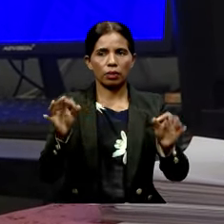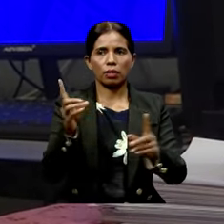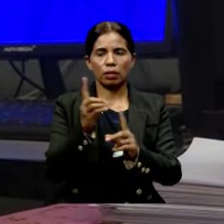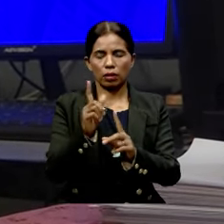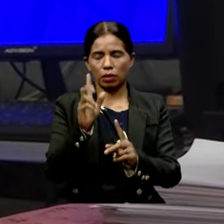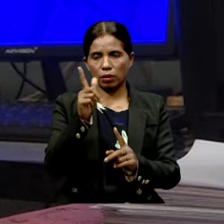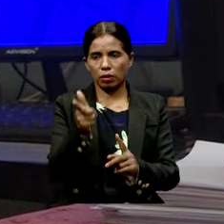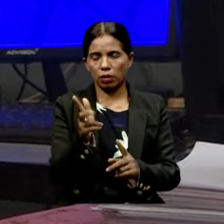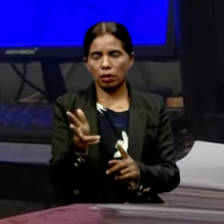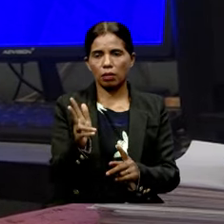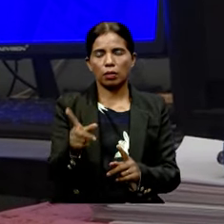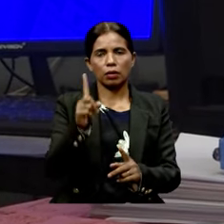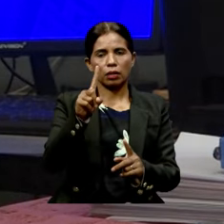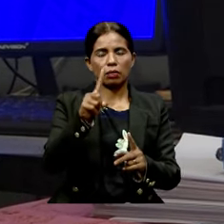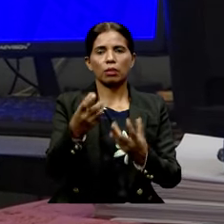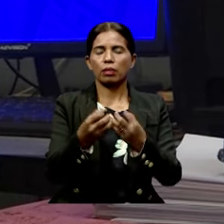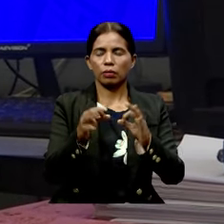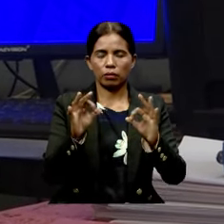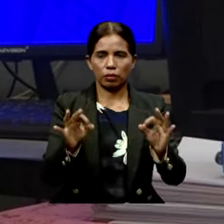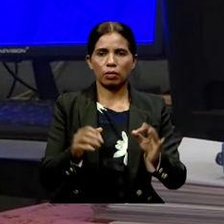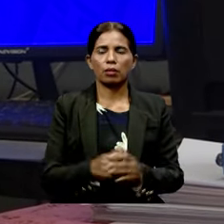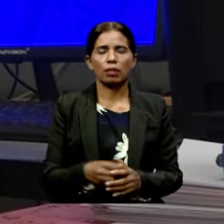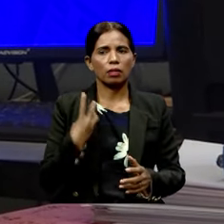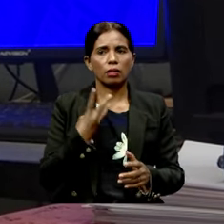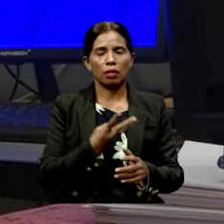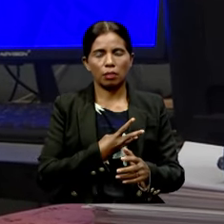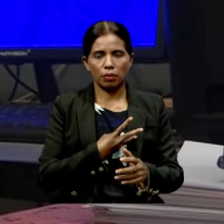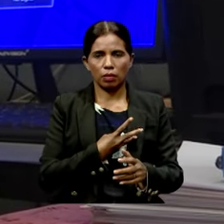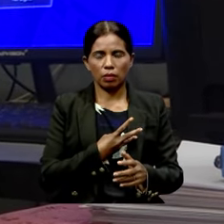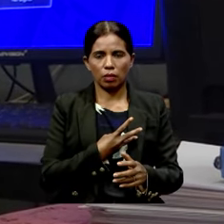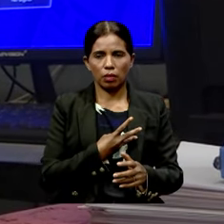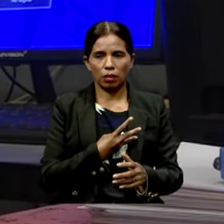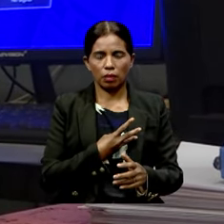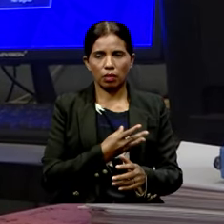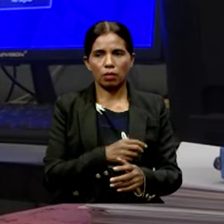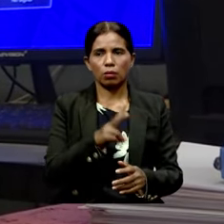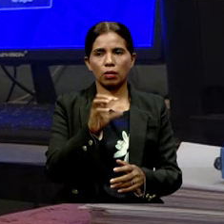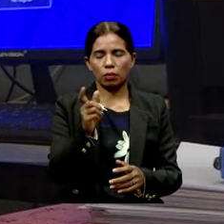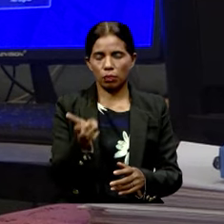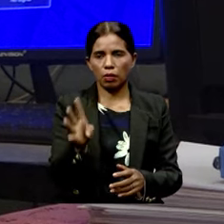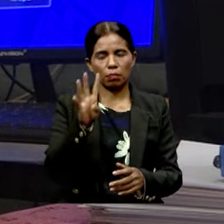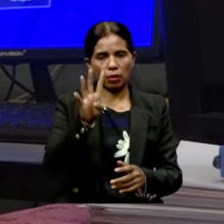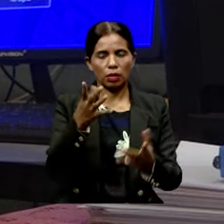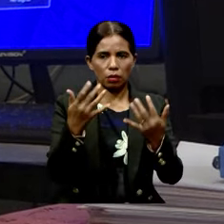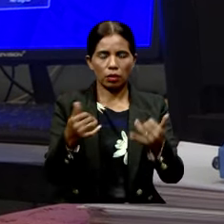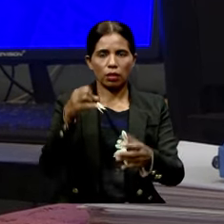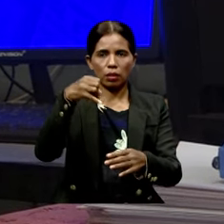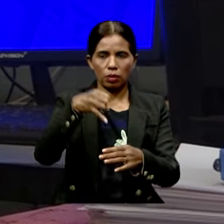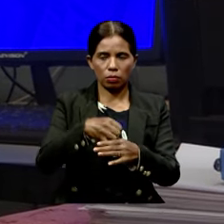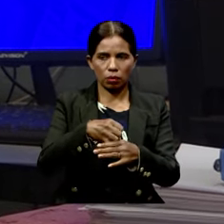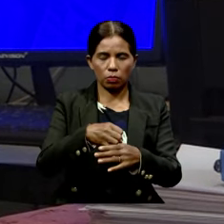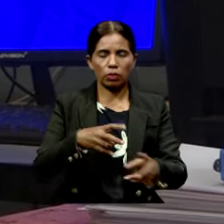dezembro. Então, foi influência teve esse processo de ensino e a 2024 agora. Incluímos